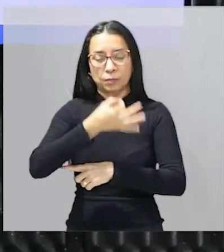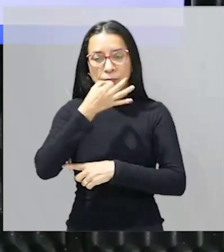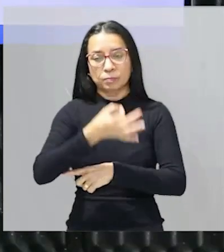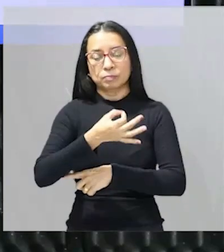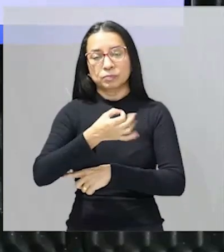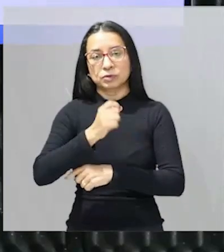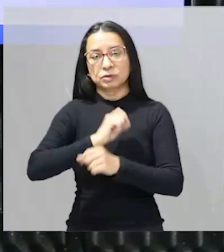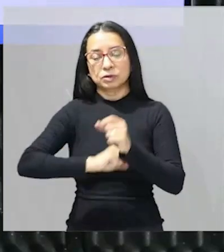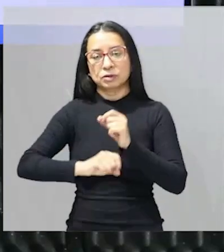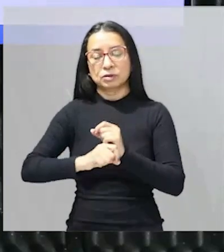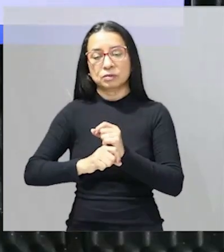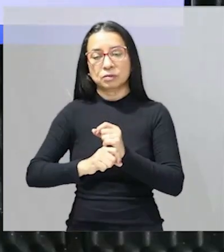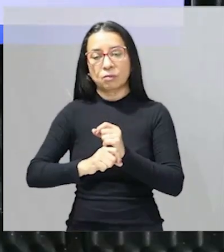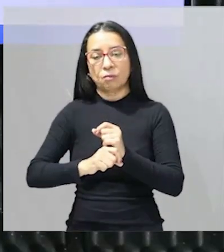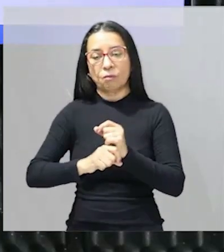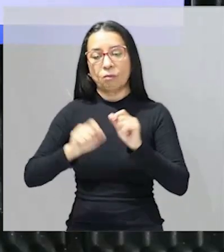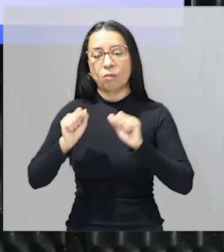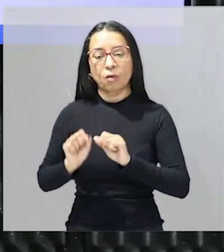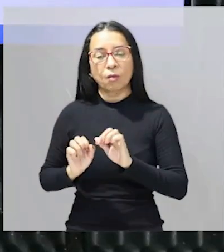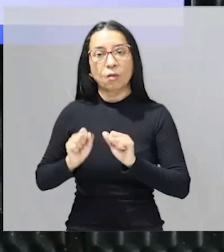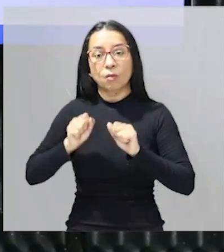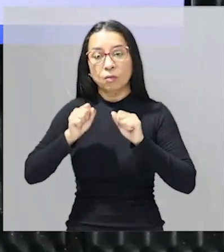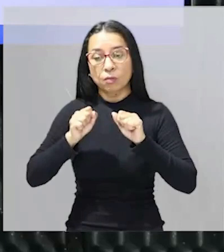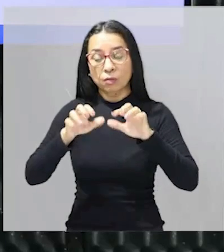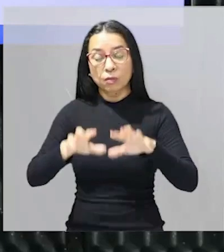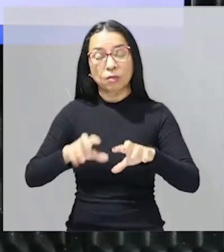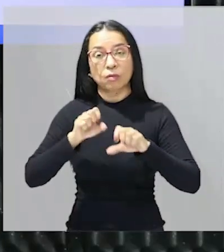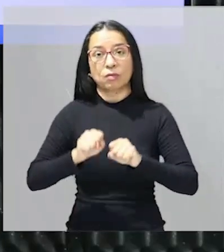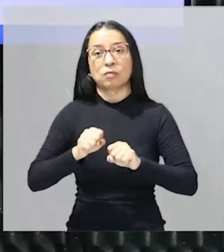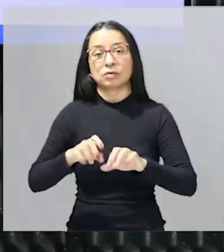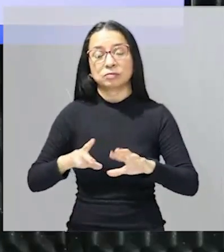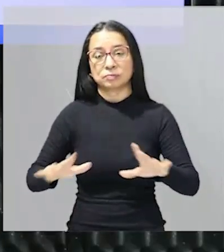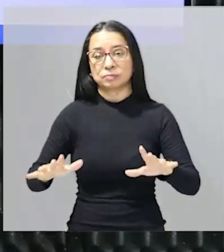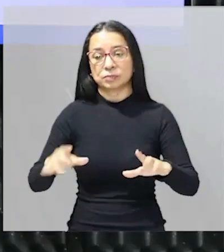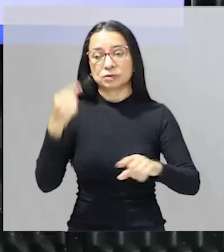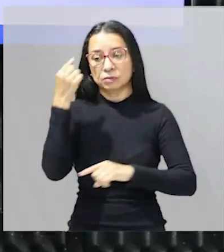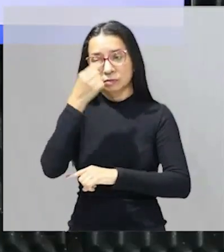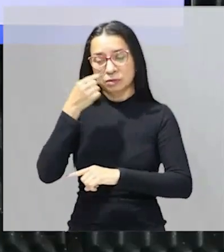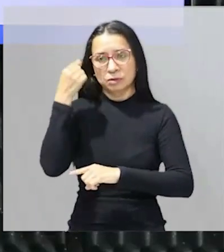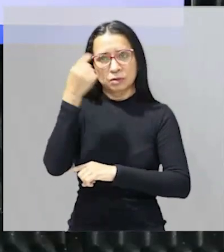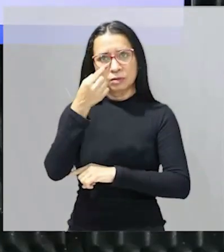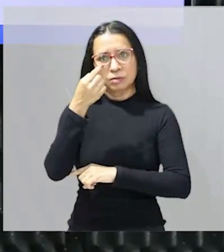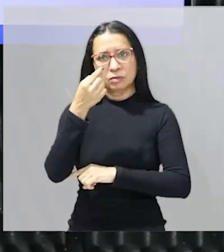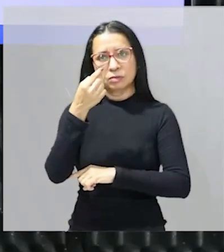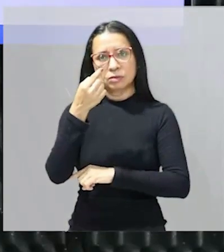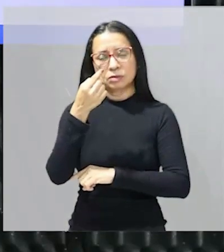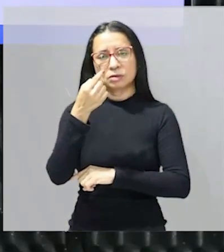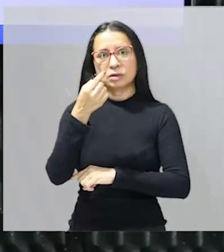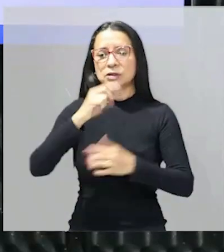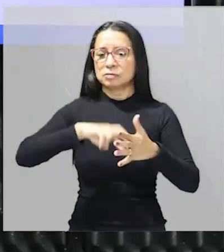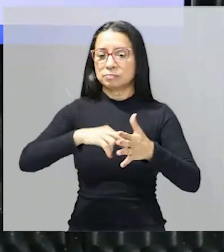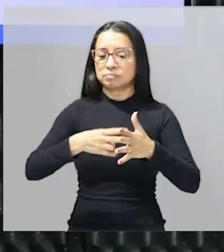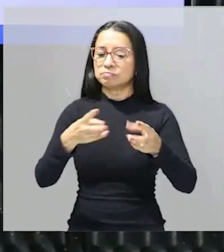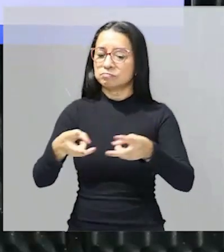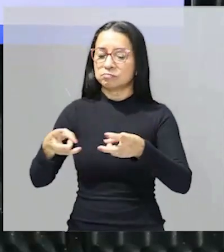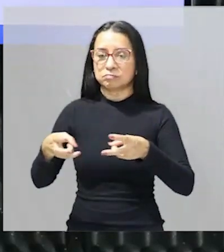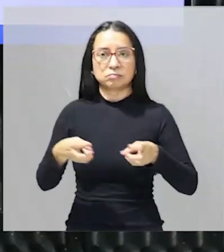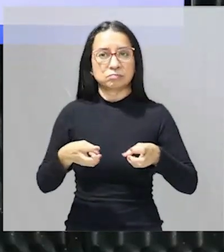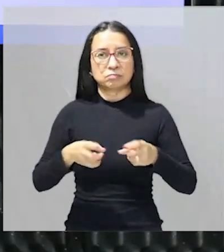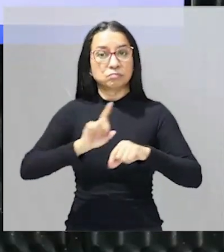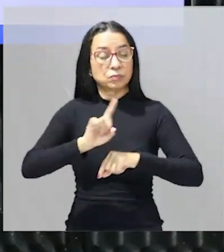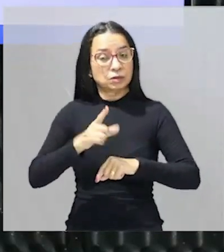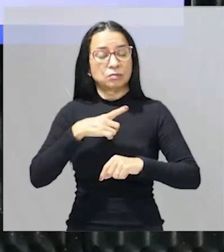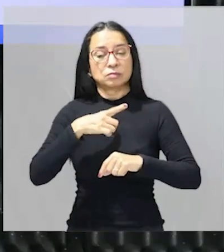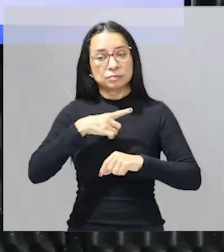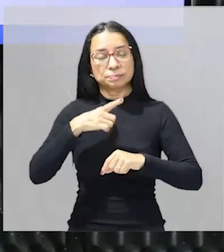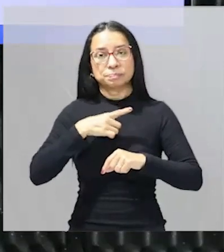ideia que a colonização espanhola é uma colonização de exploração. Não, mas tem povoamento. Nós